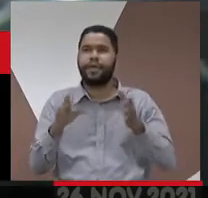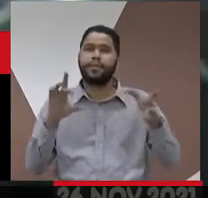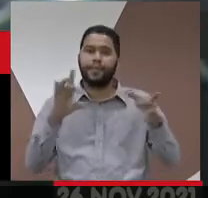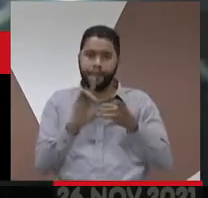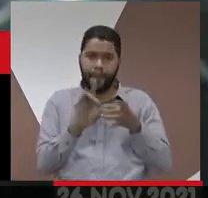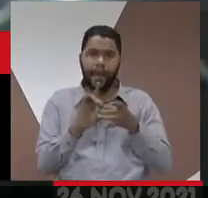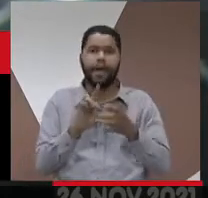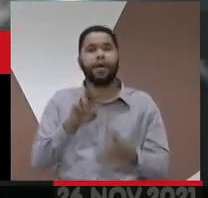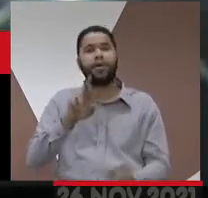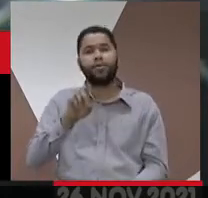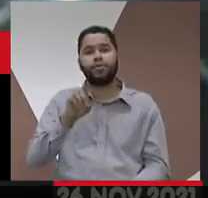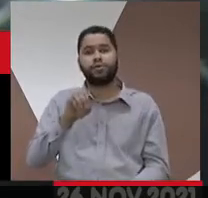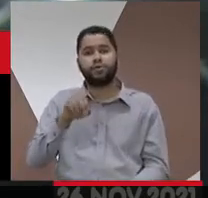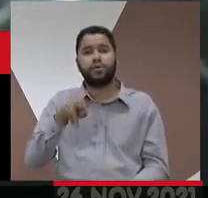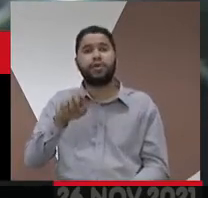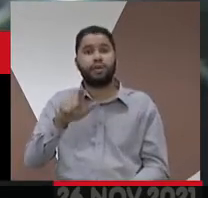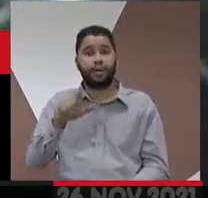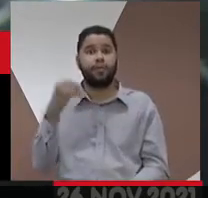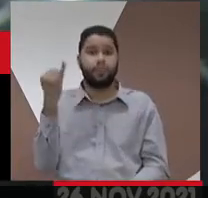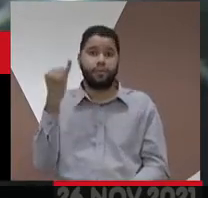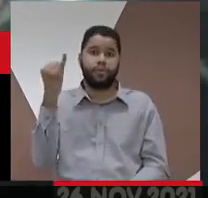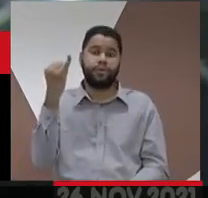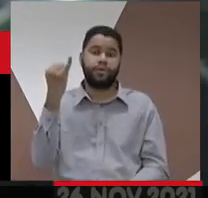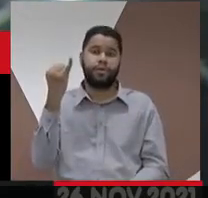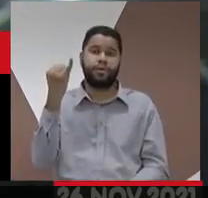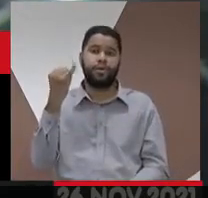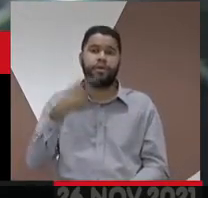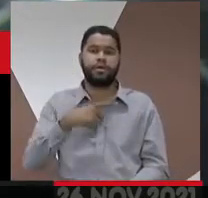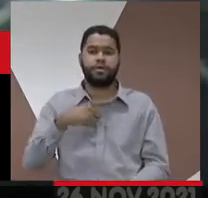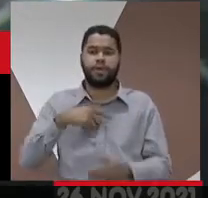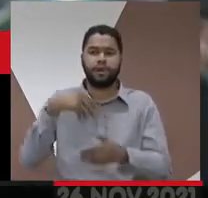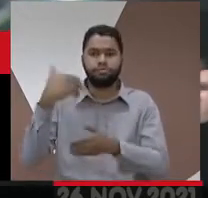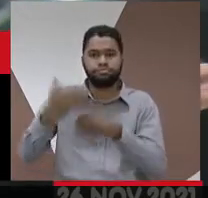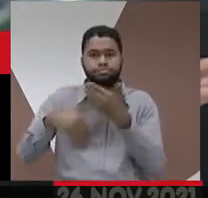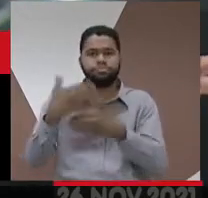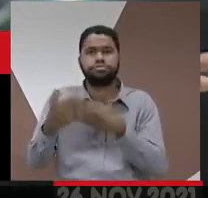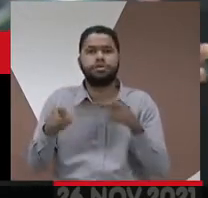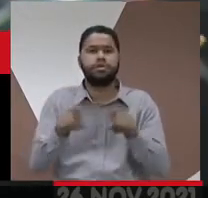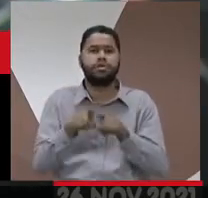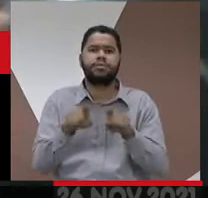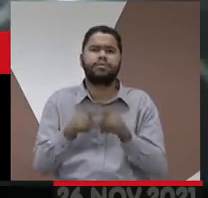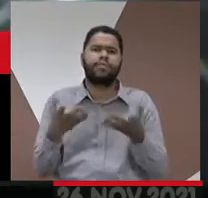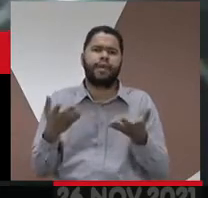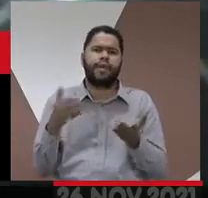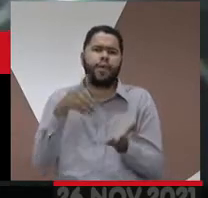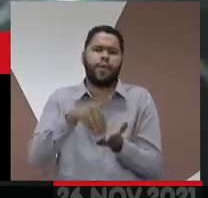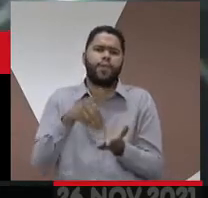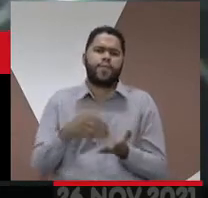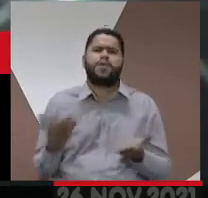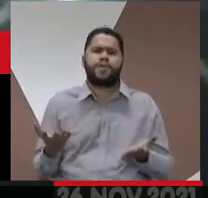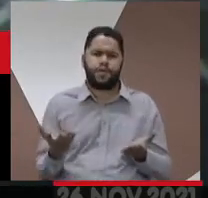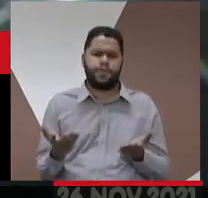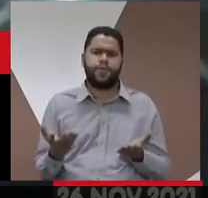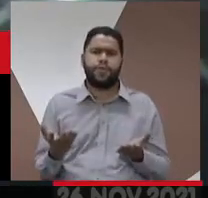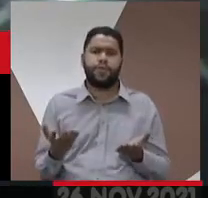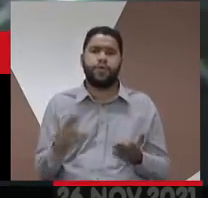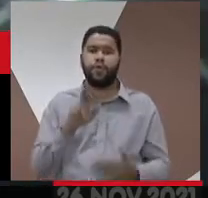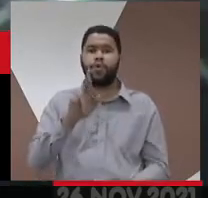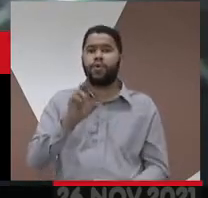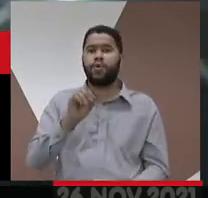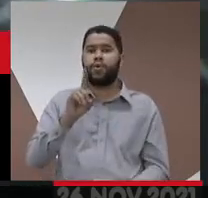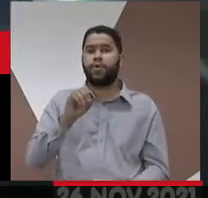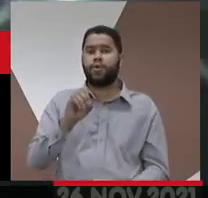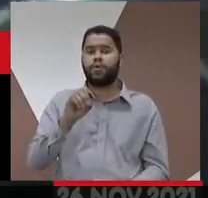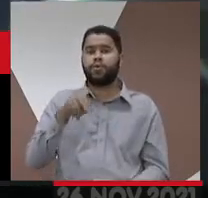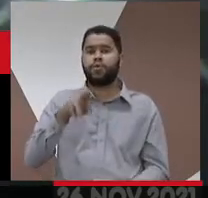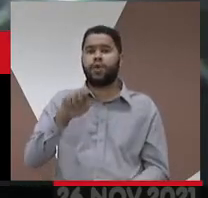Rodoanel, isso é importante para nós ter o progresso, e eu acho que é o mínimo, né? Porque o Rodoanel está sendo